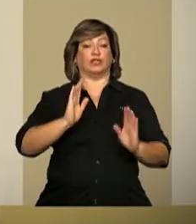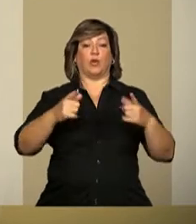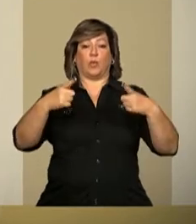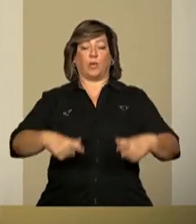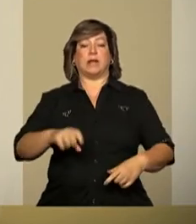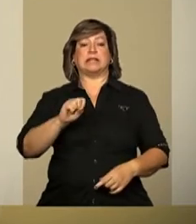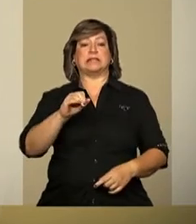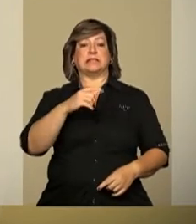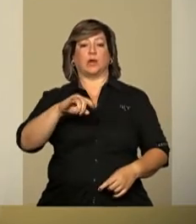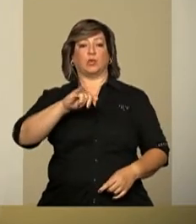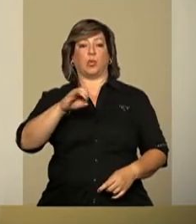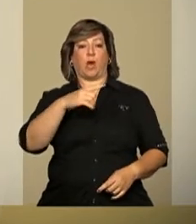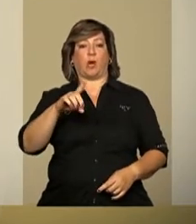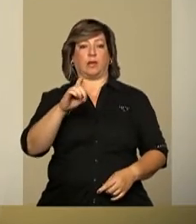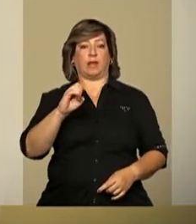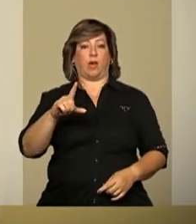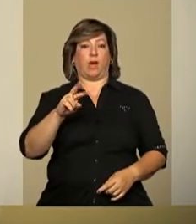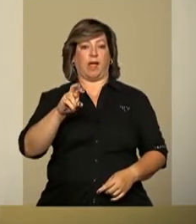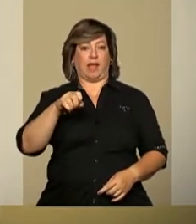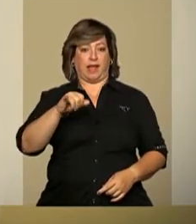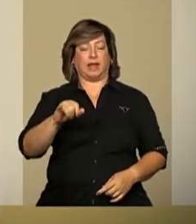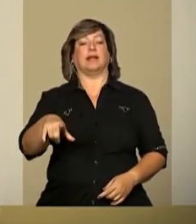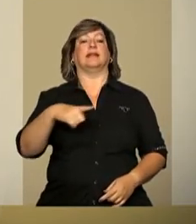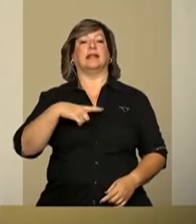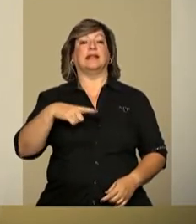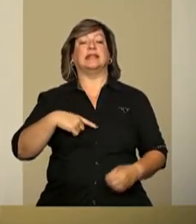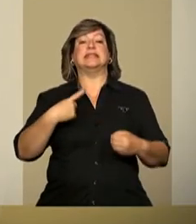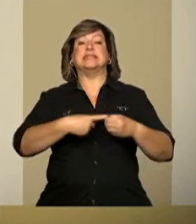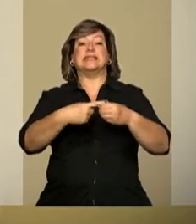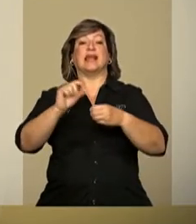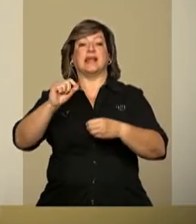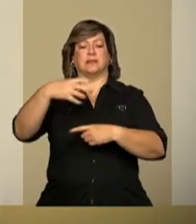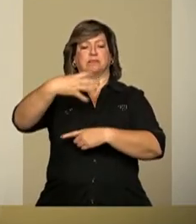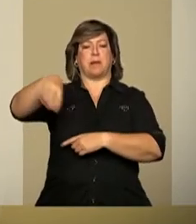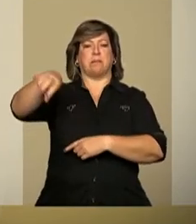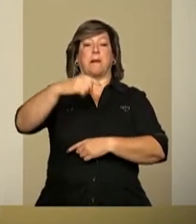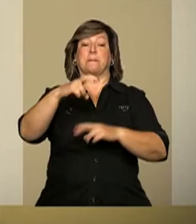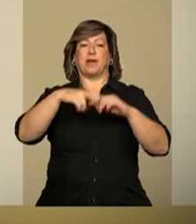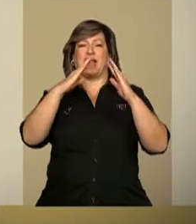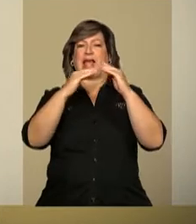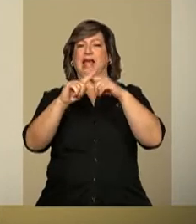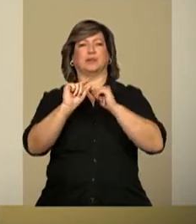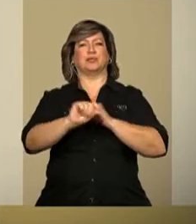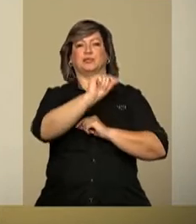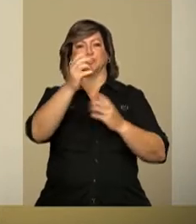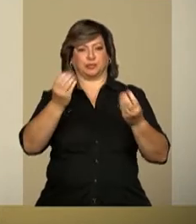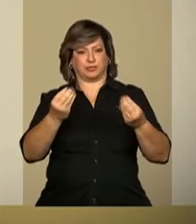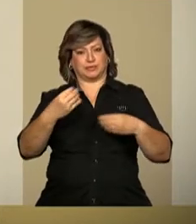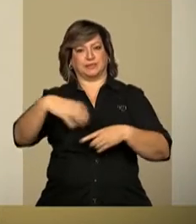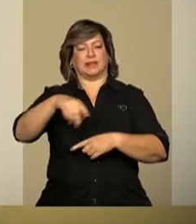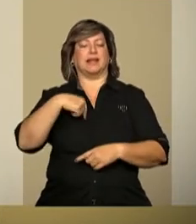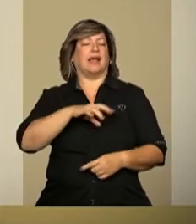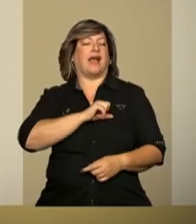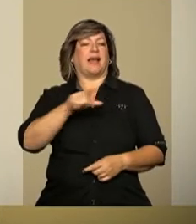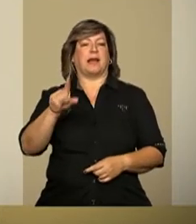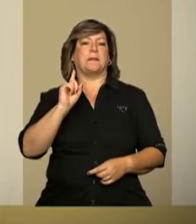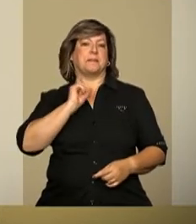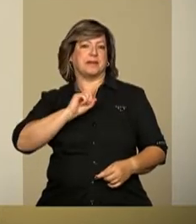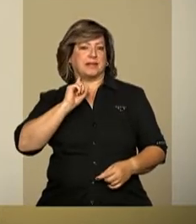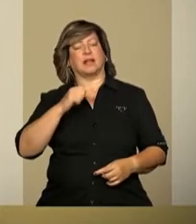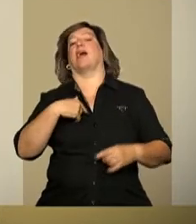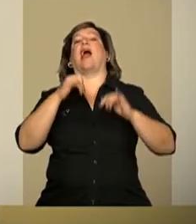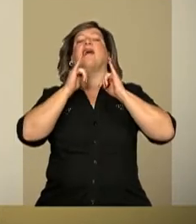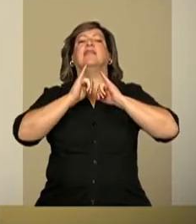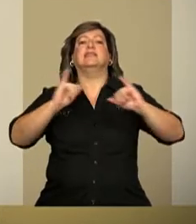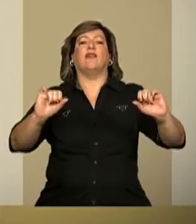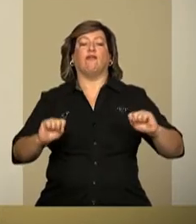Del Rei a cidade dos Sinos Rio Luciano porque tem igreja muito Sino Na minha querida Minas Gerais anunciar o maior esforço